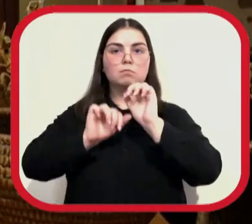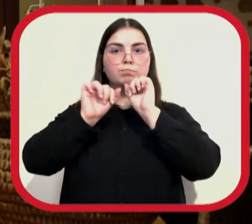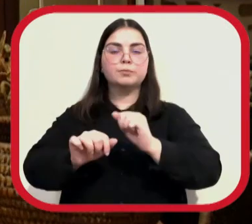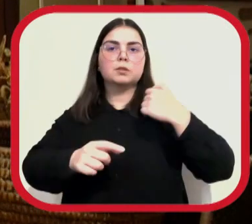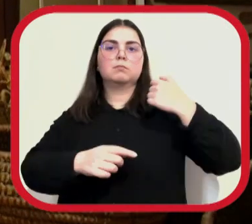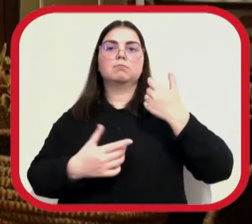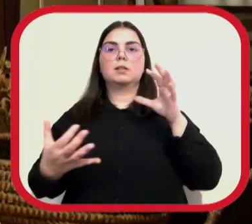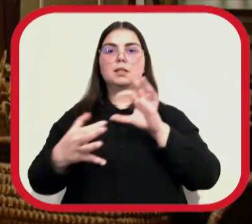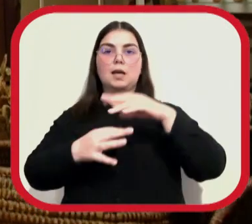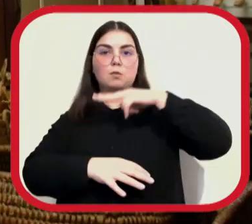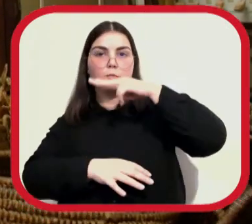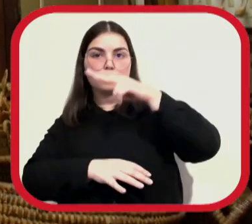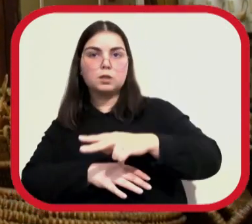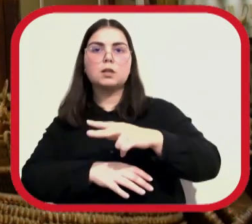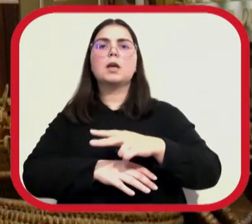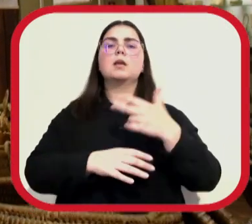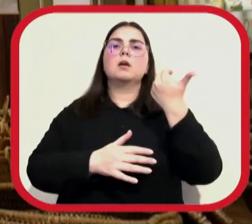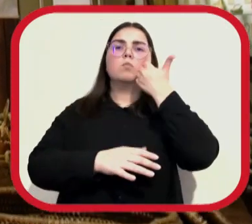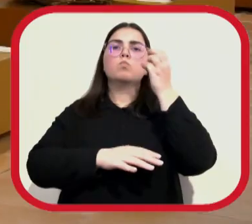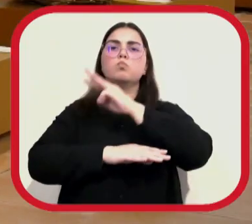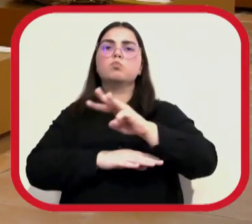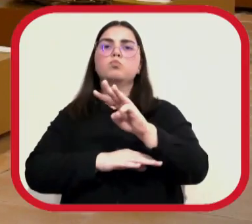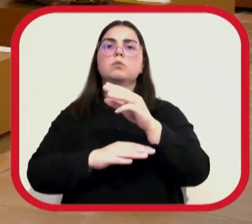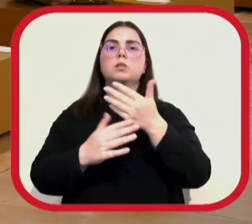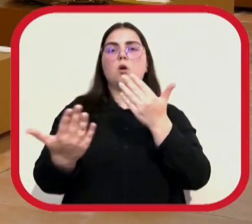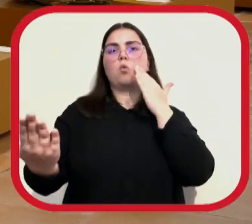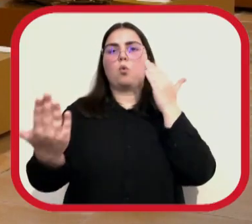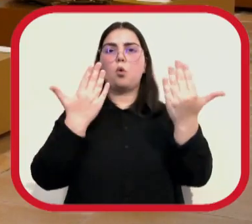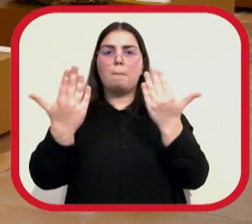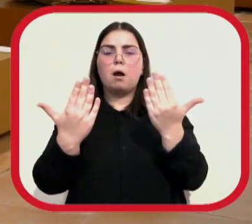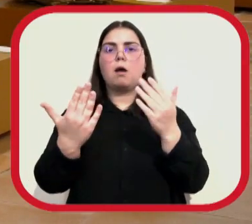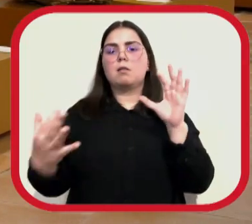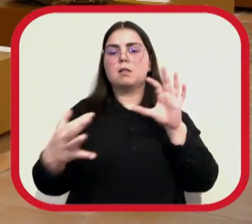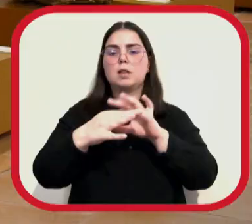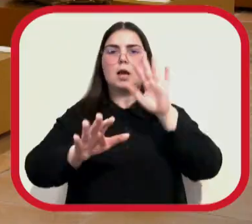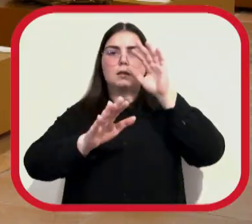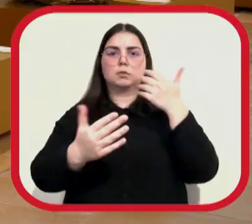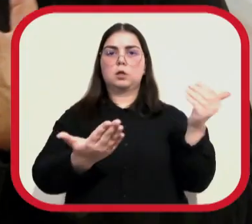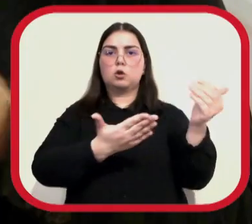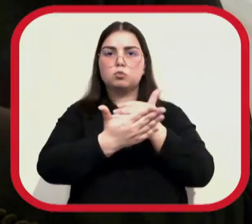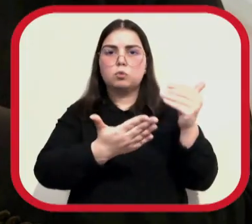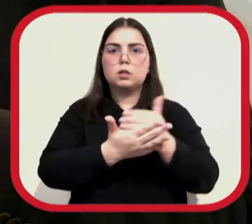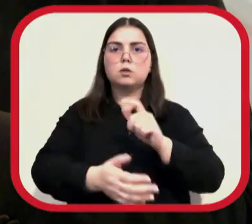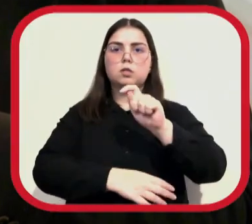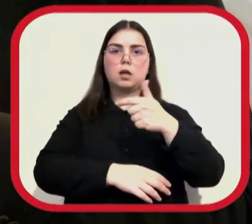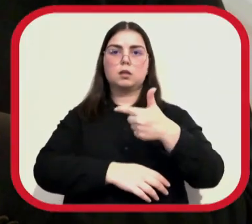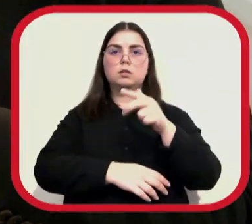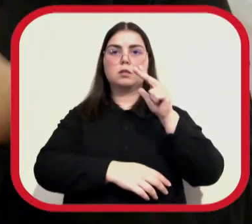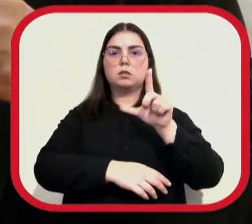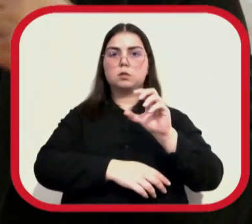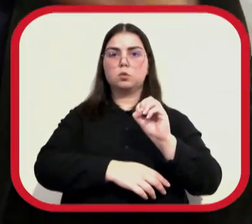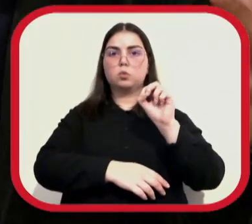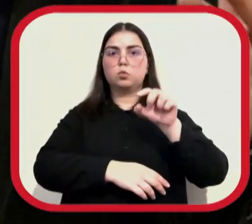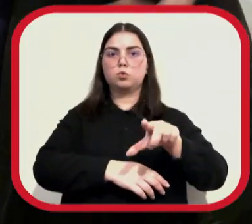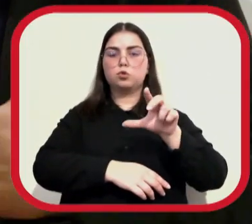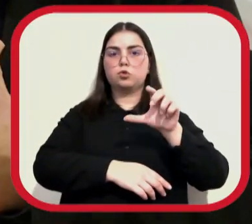coleções de cestaria portuguesa do Museu de Arte Popular, confrontadas em diálogo com as coleções do Museu Nacional de Etnologia